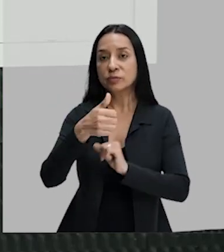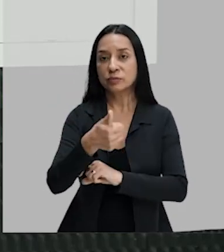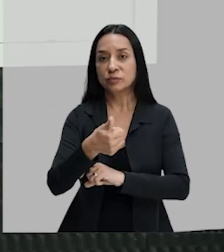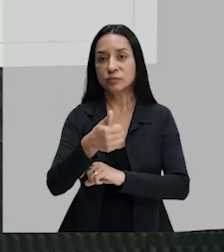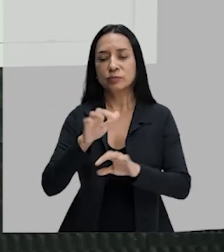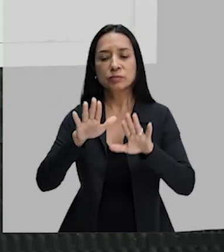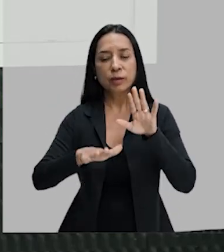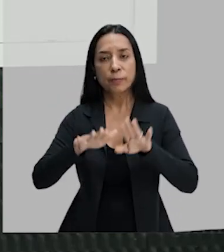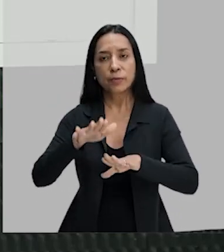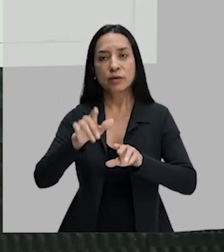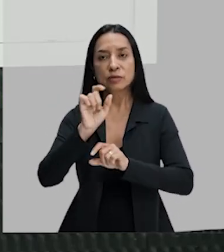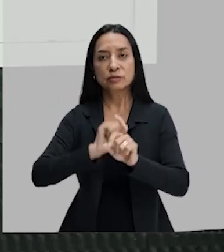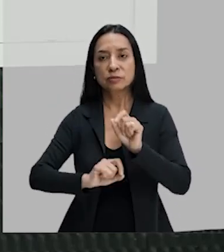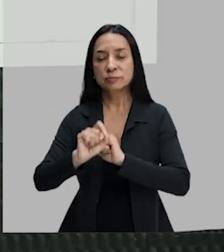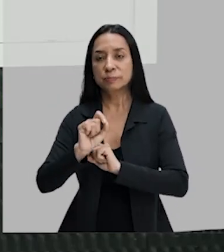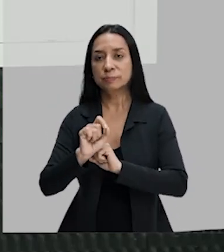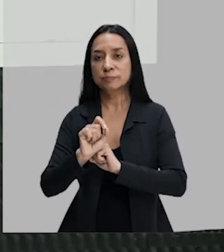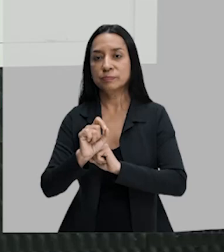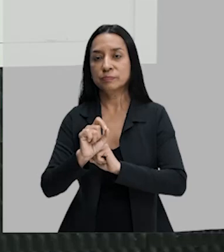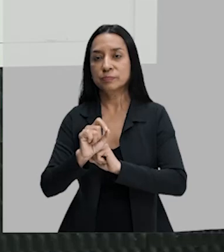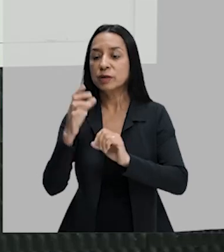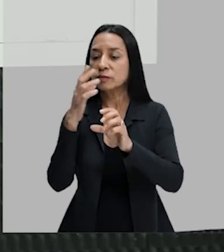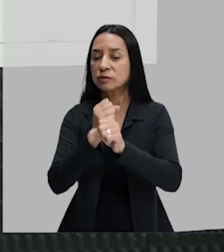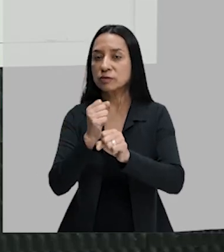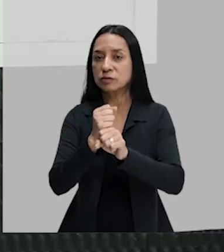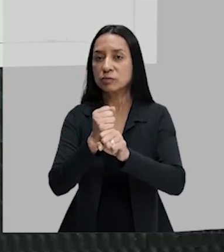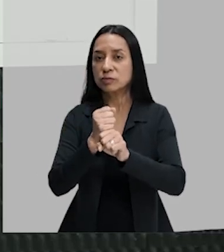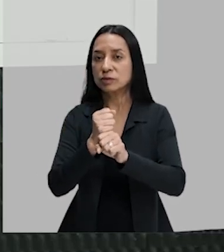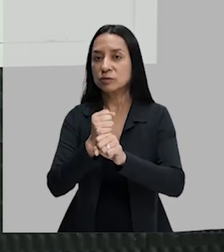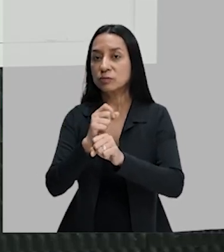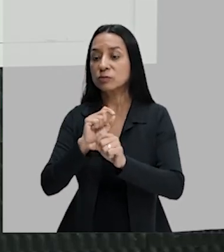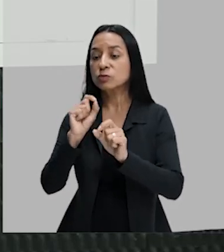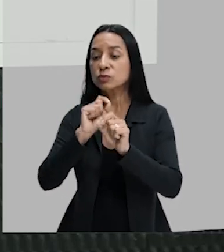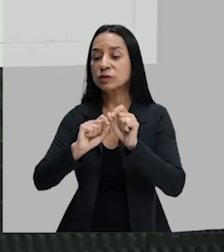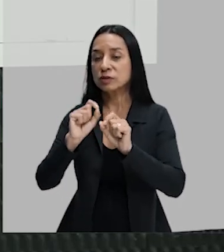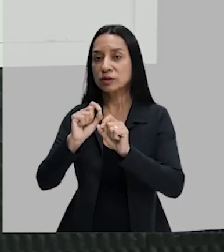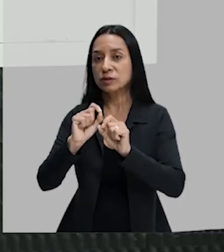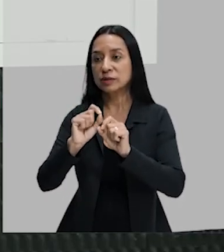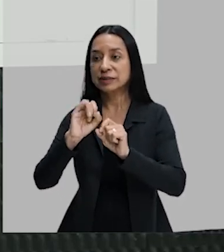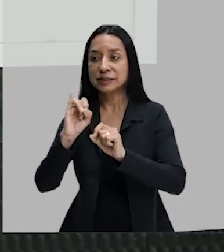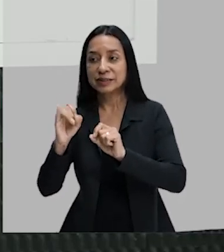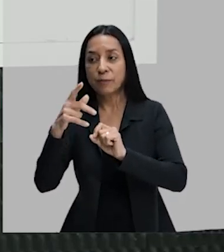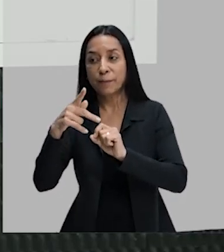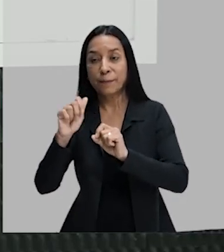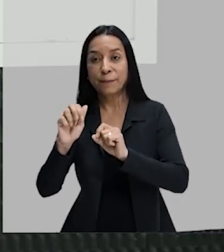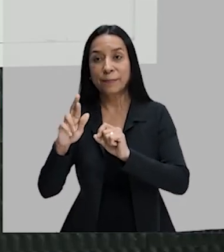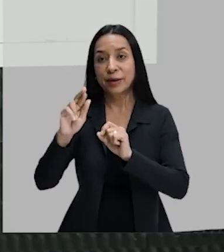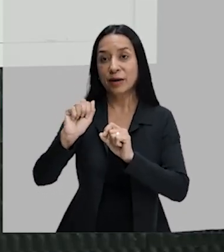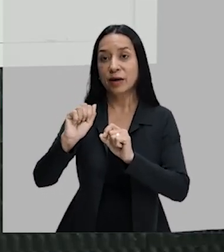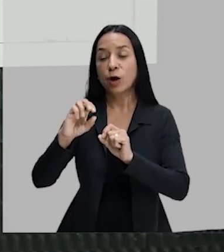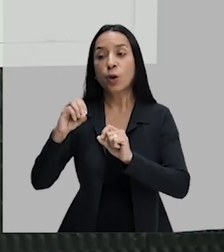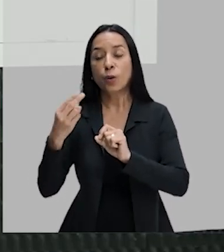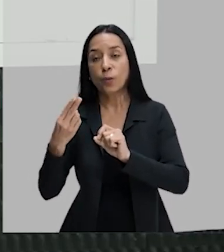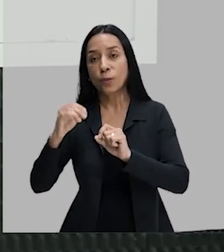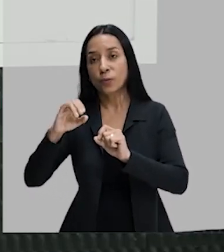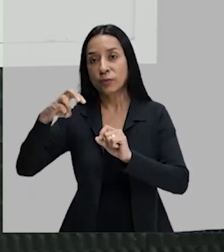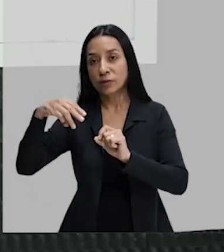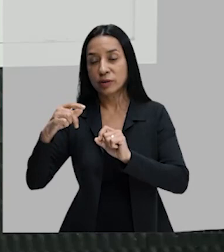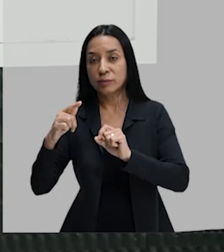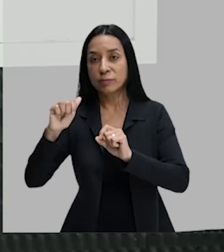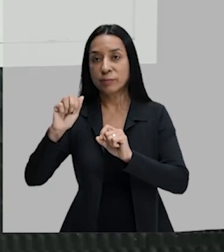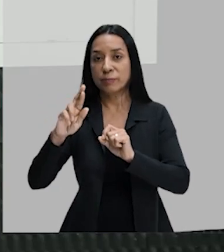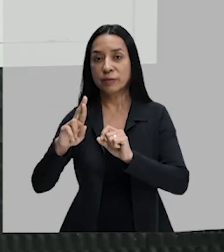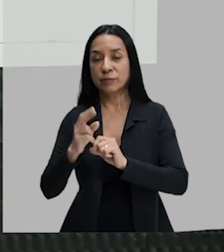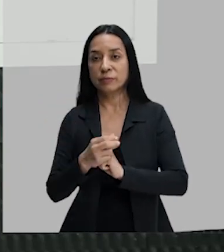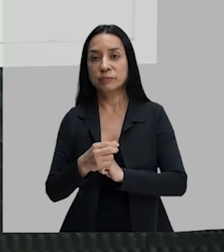quê? Depende aqui do somatório desses expoentes, se vai dar um número par ou se vai dar um número ímpar. Tá? Então, no nosso caso